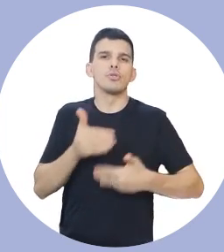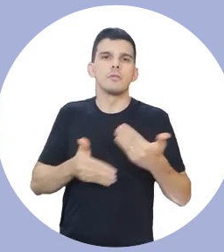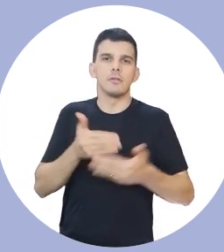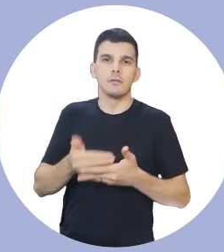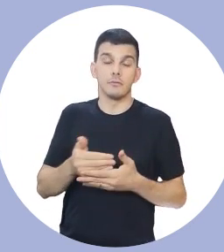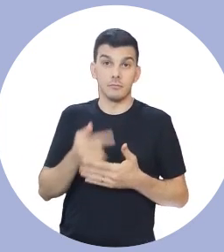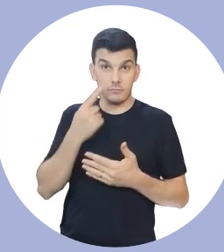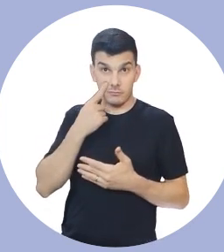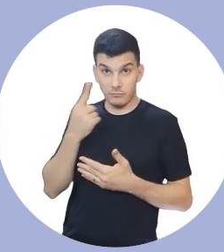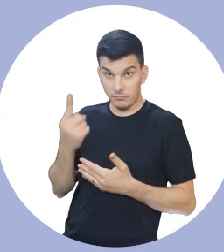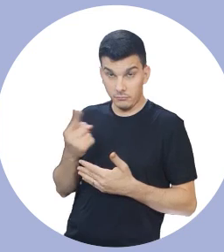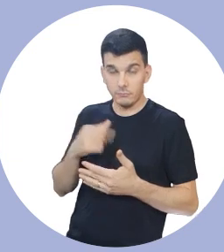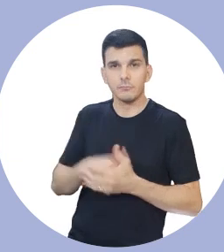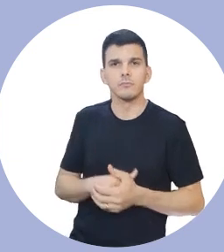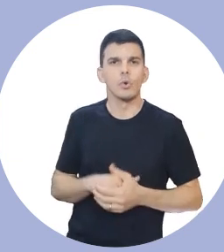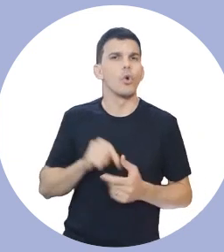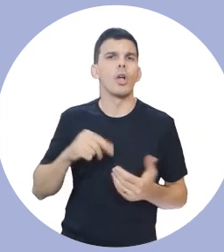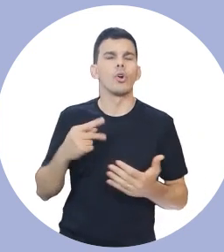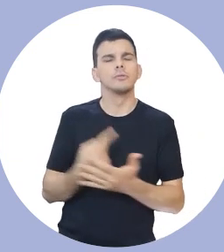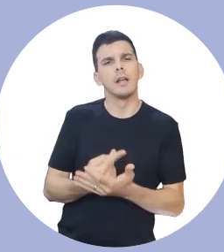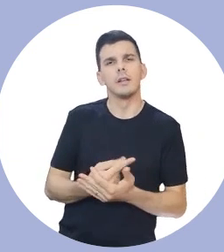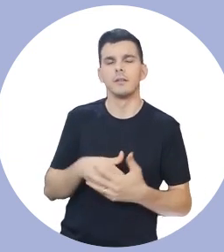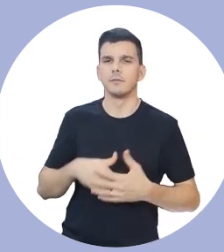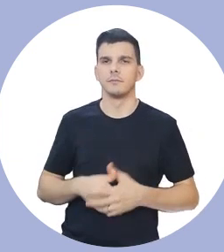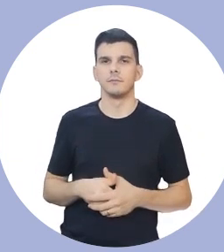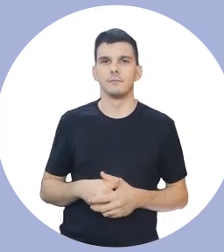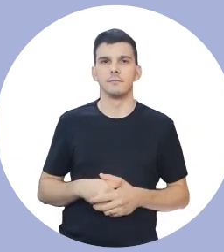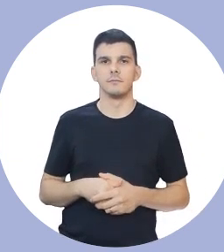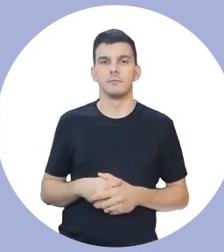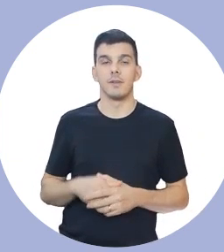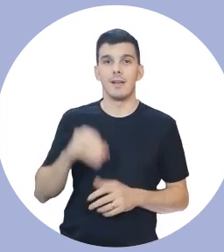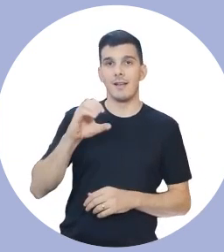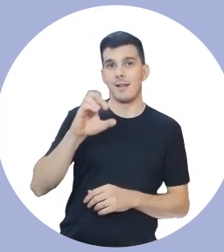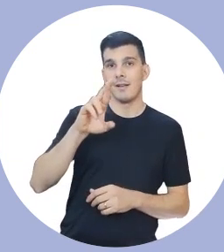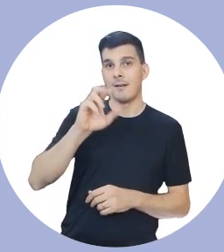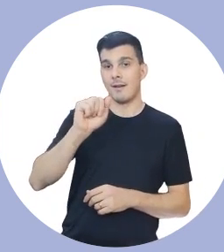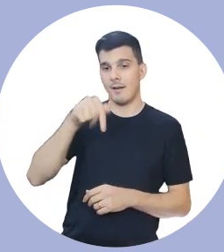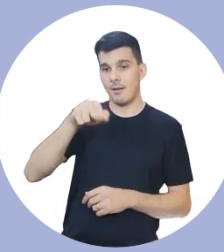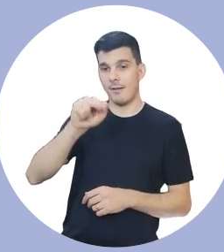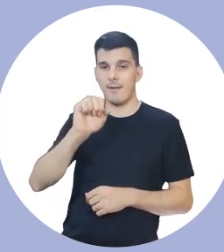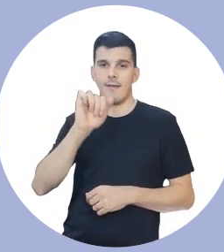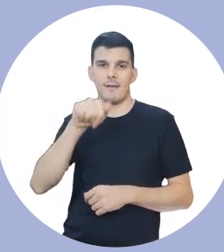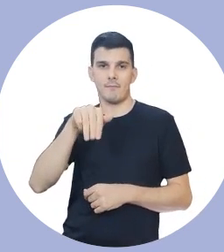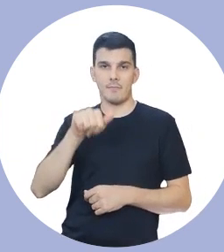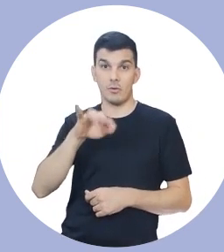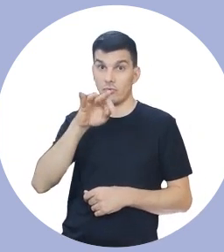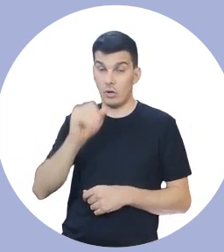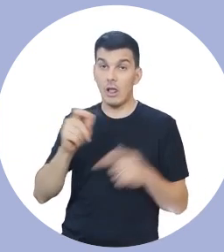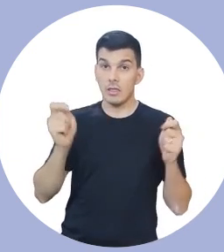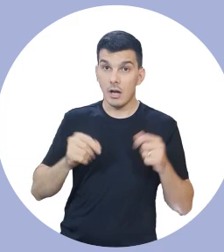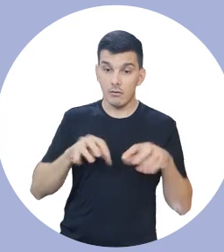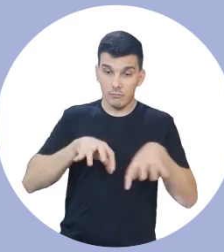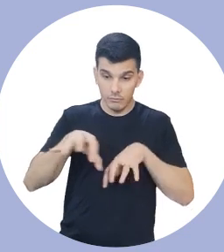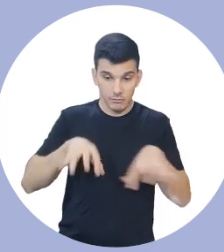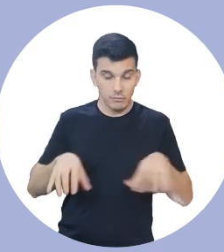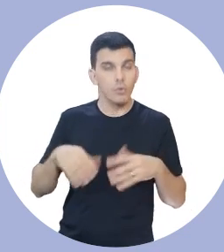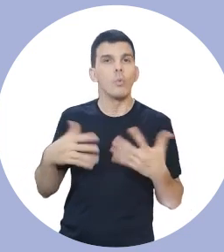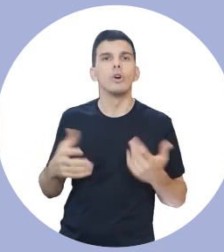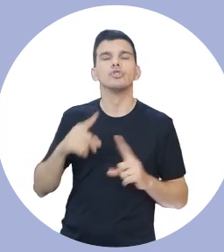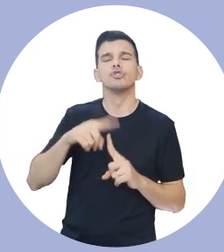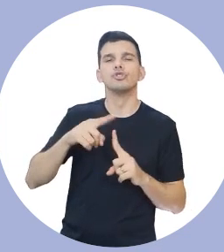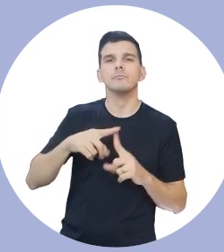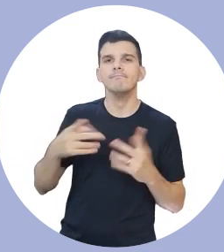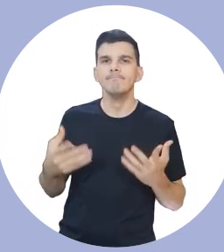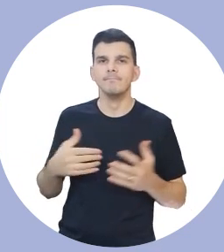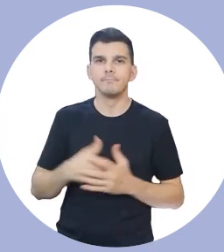utiliza-se processo de craqueamento. O que ocorre nesse processo? O processo de craqueamento do petróleo ele pode ser associado a qual